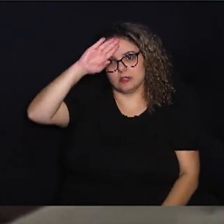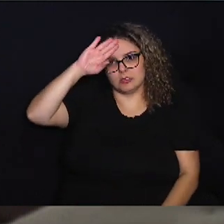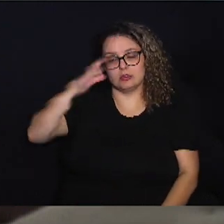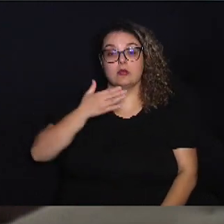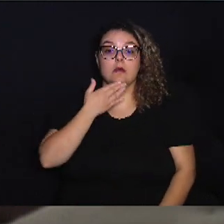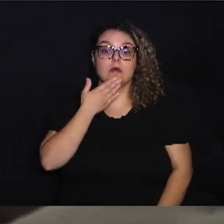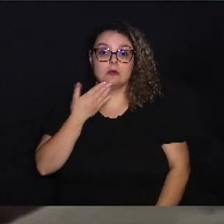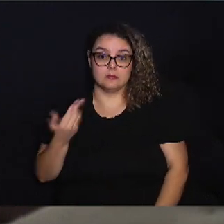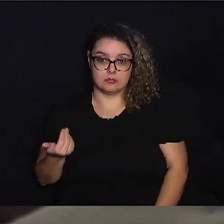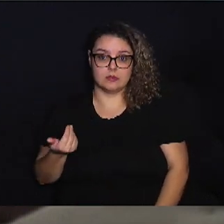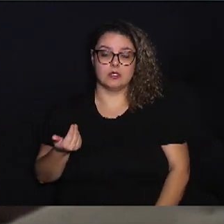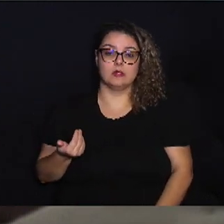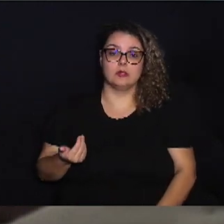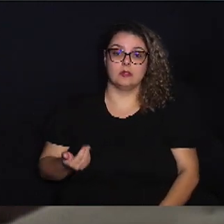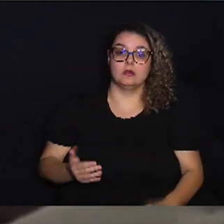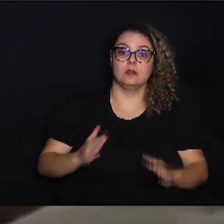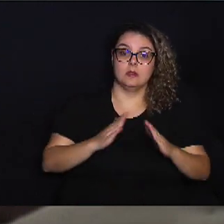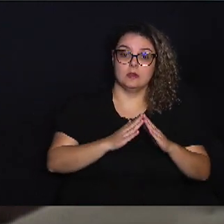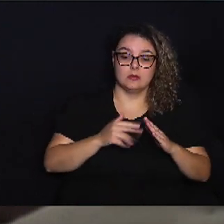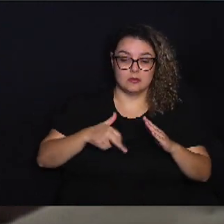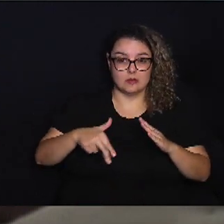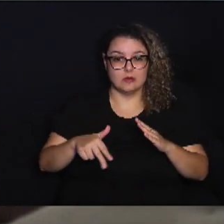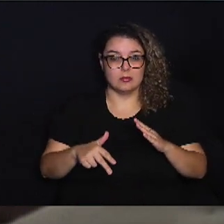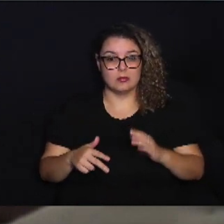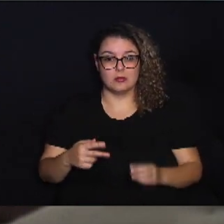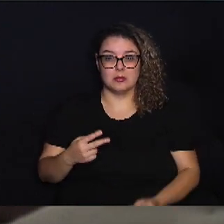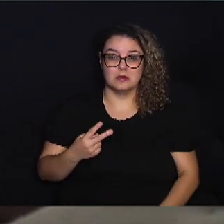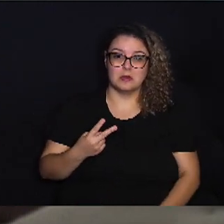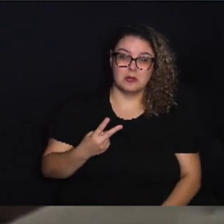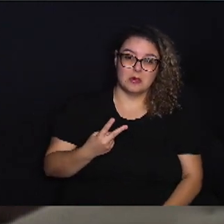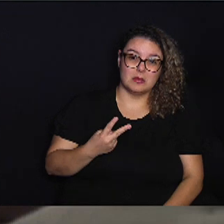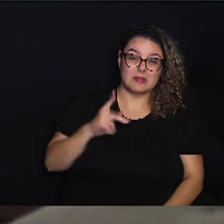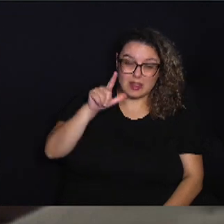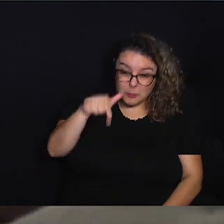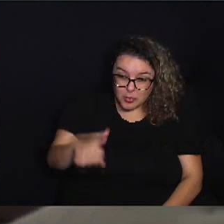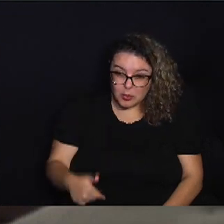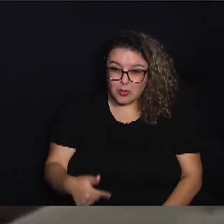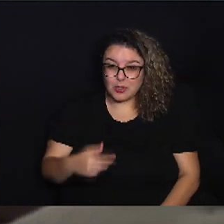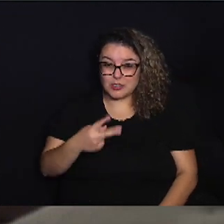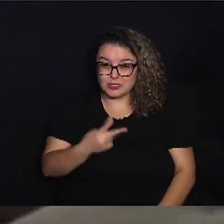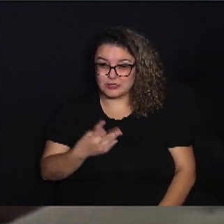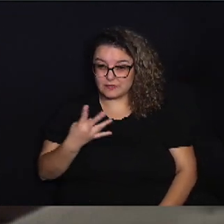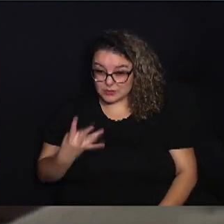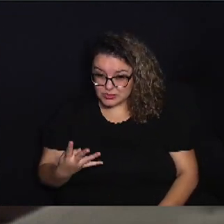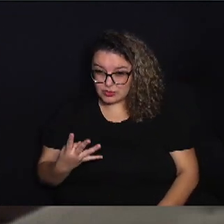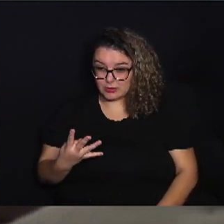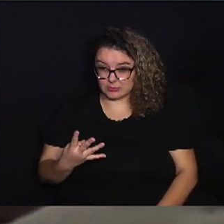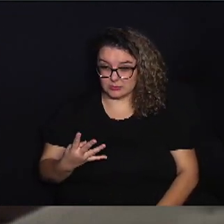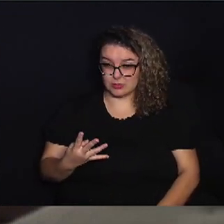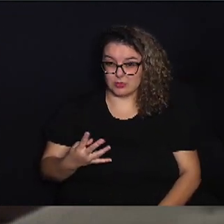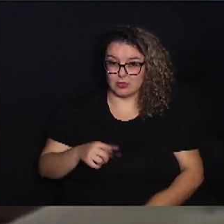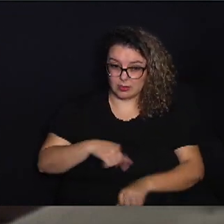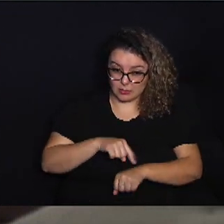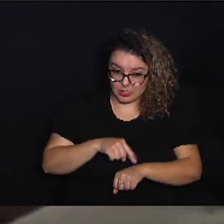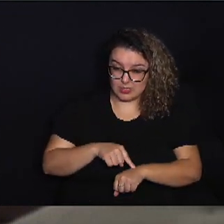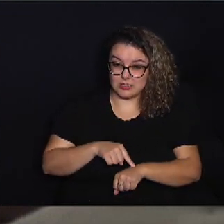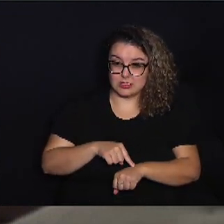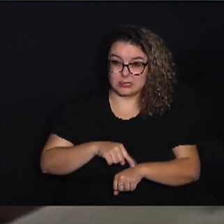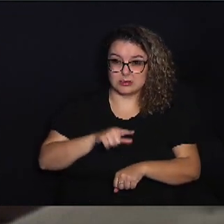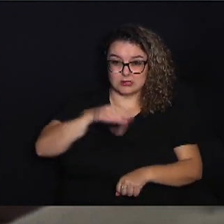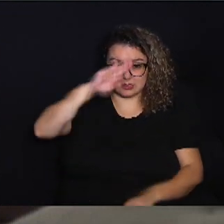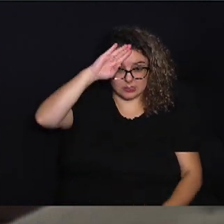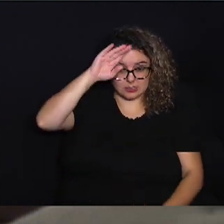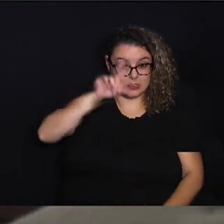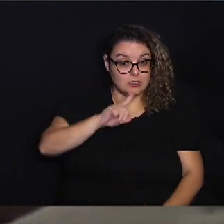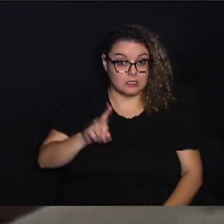melhor sair de casa apenas umas 24 horas depois que essa febre foi embora. Não estou dizendo que sem febre não